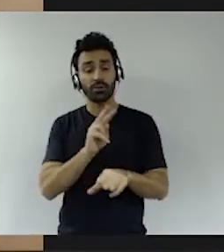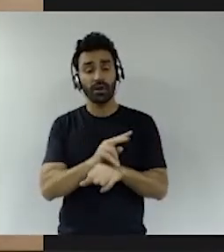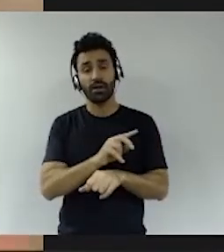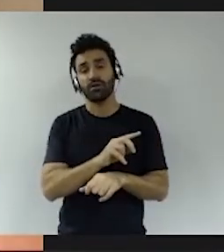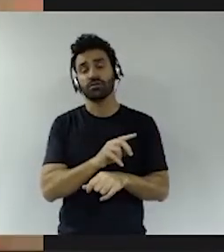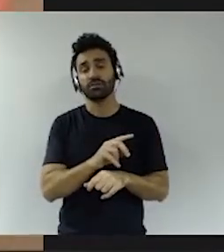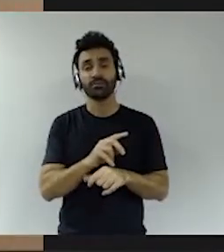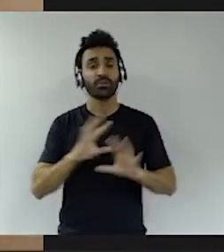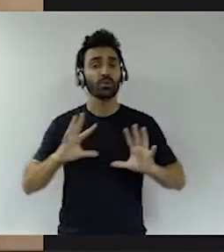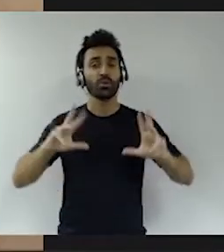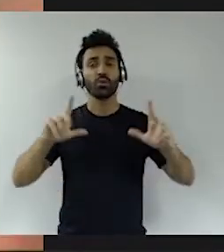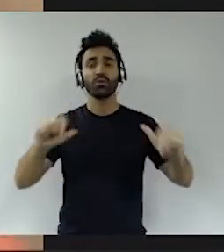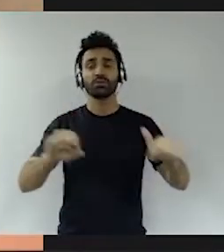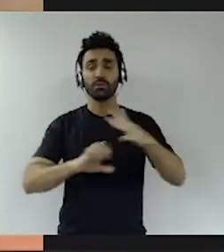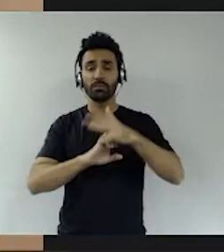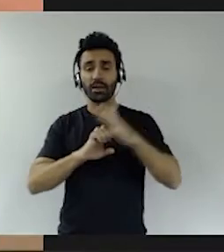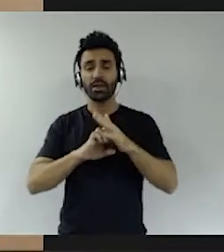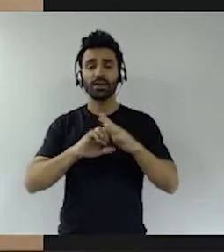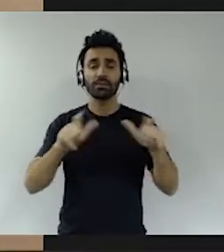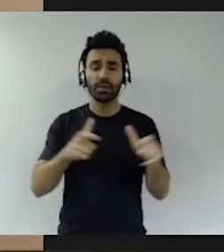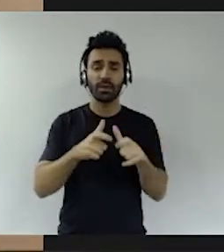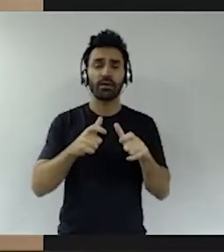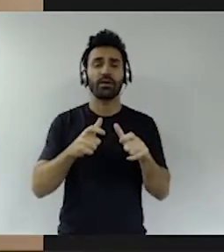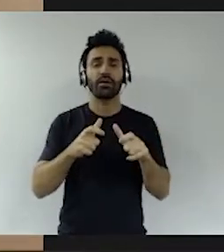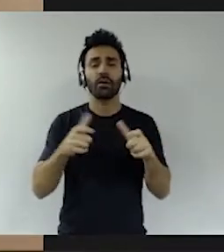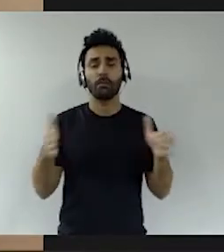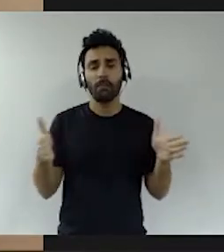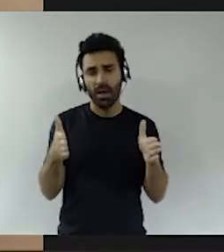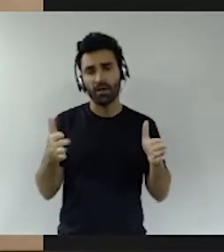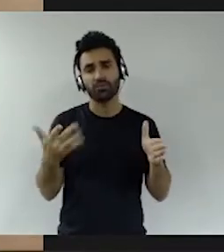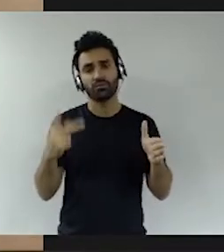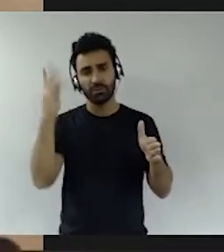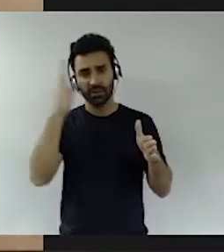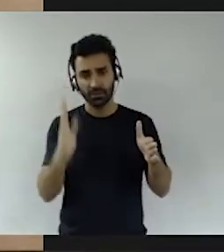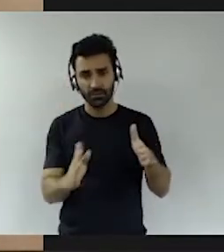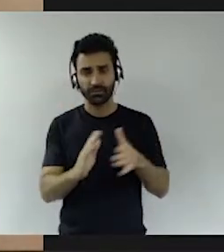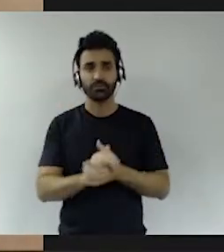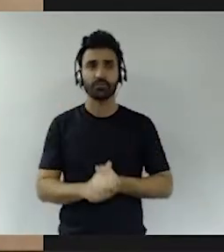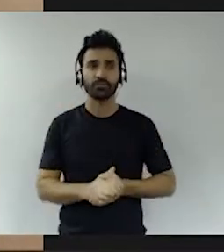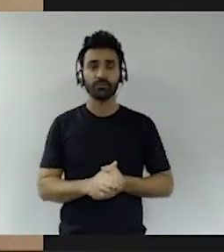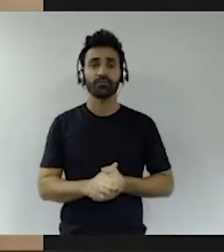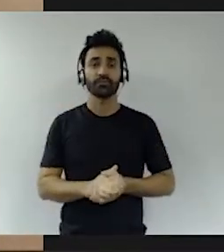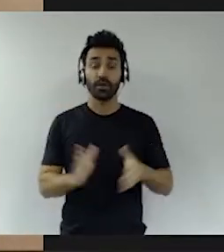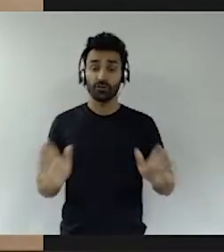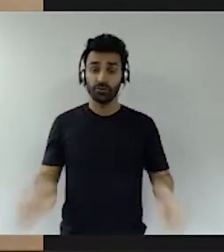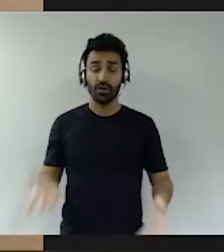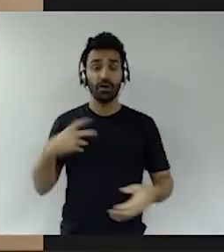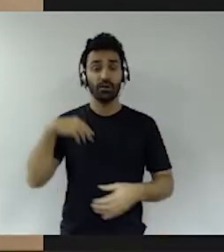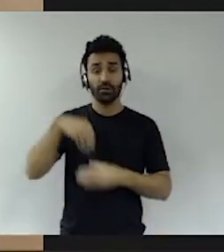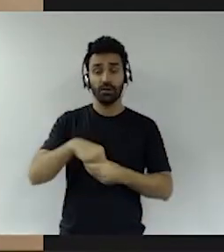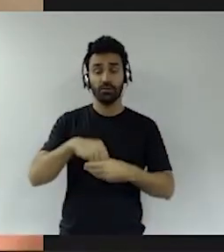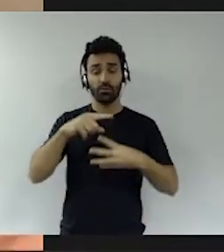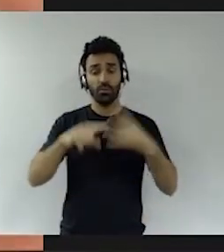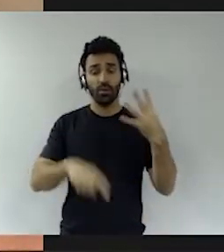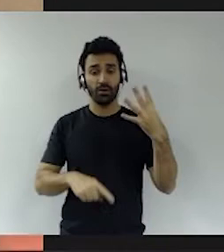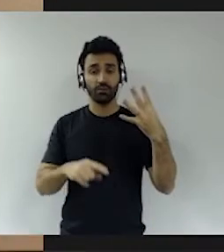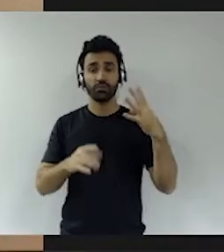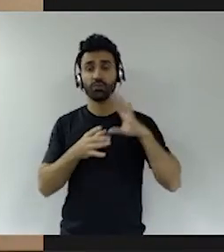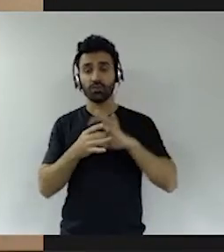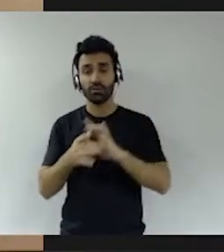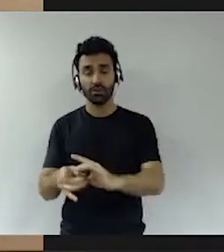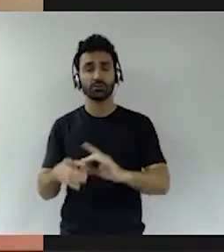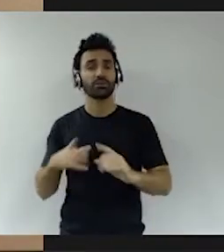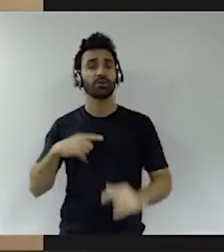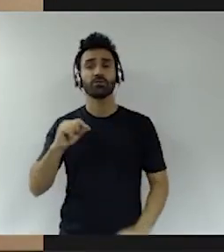protege, que são os micro, pequenos, médios e grandes empresários no Brasil, nós tivemos, dentro desses 4 eixos, entre aspas,